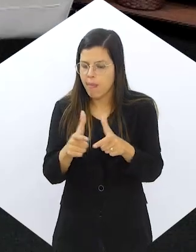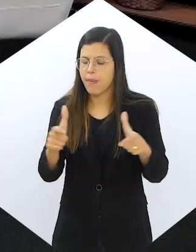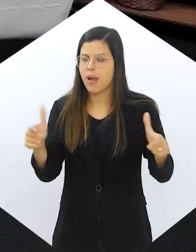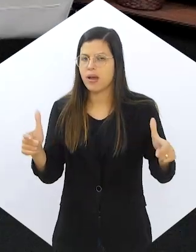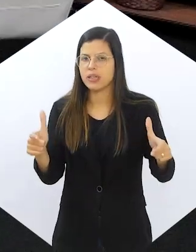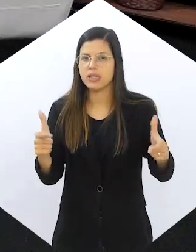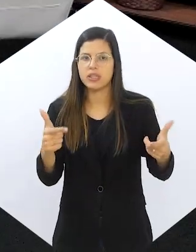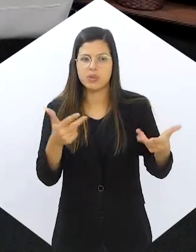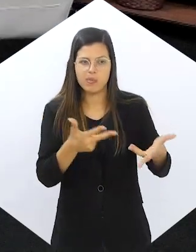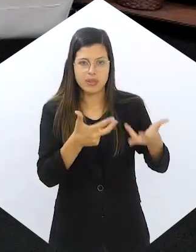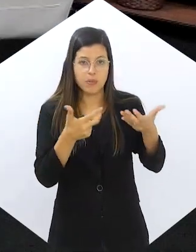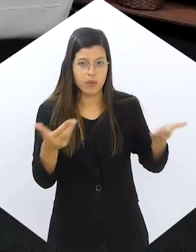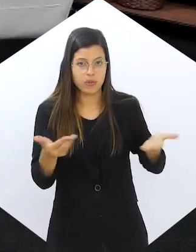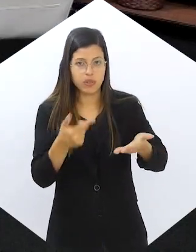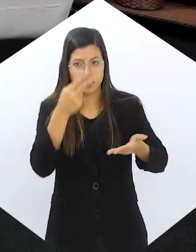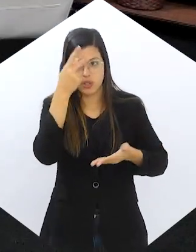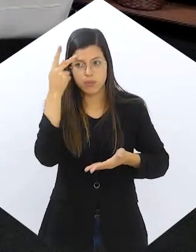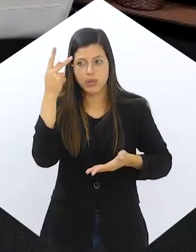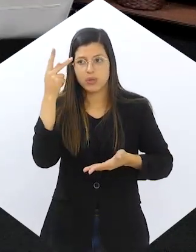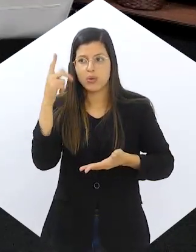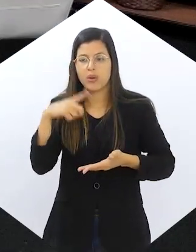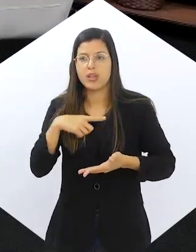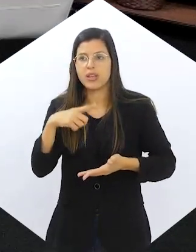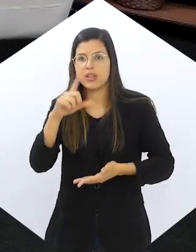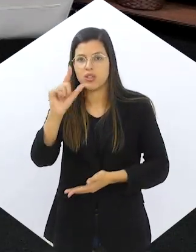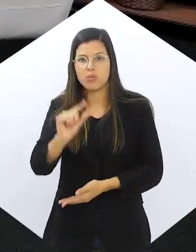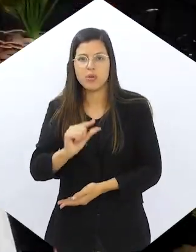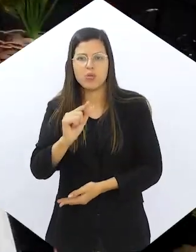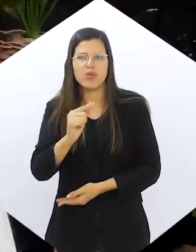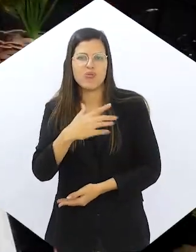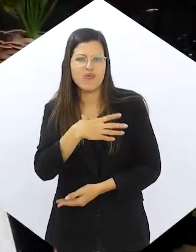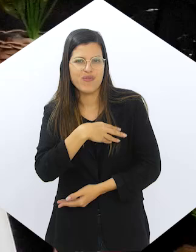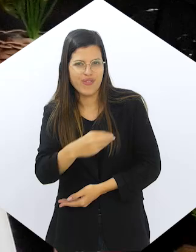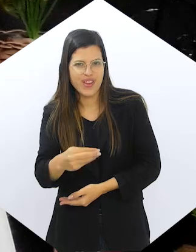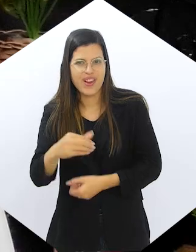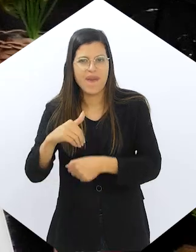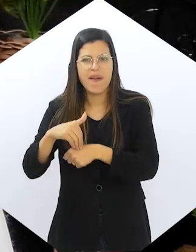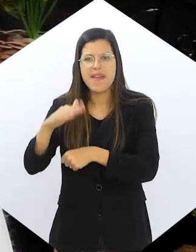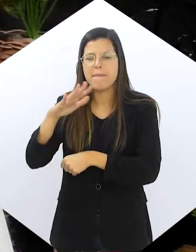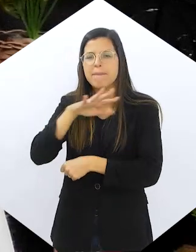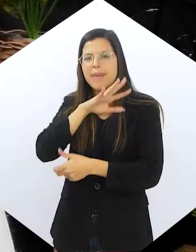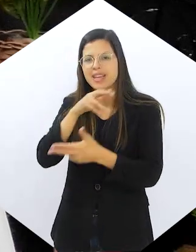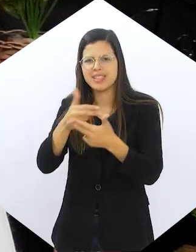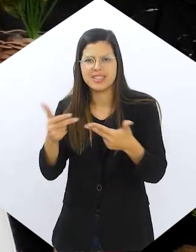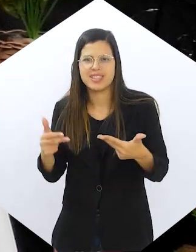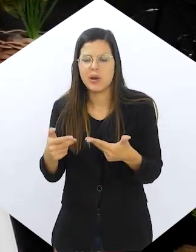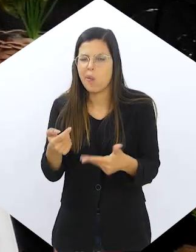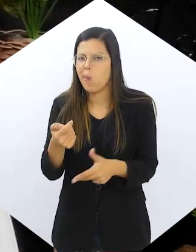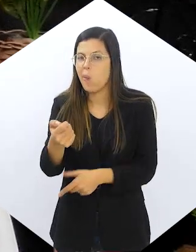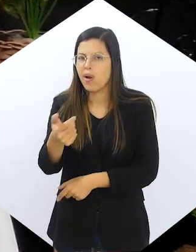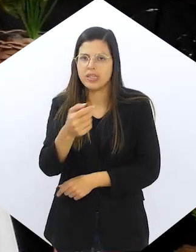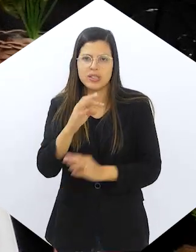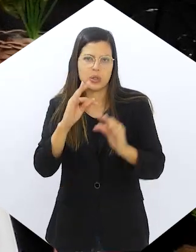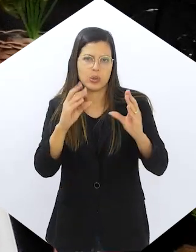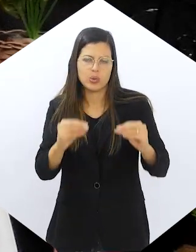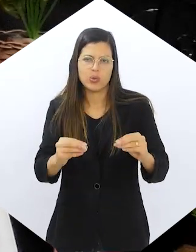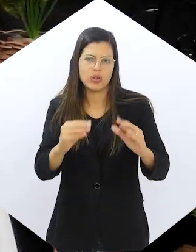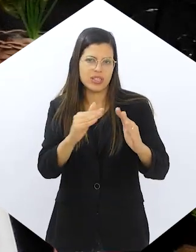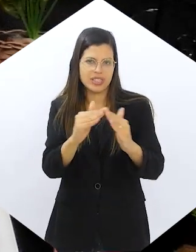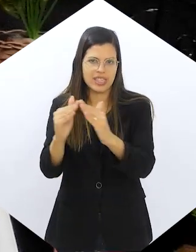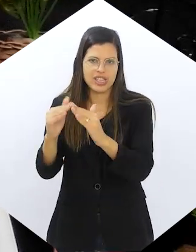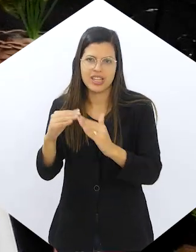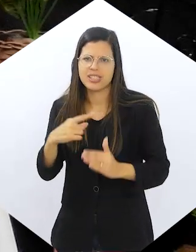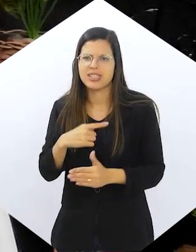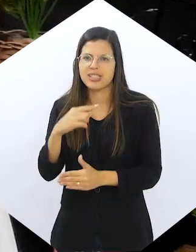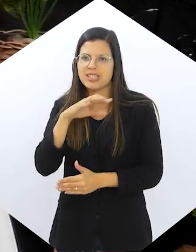notou que as pessoas hoje já têm menos filhos E mais pets. acho que quase todas as casas hoje, né? A maioria das casas